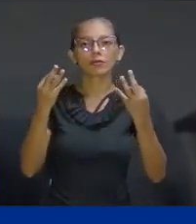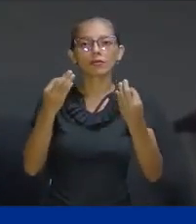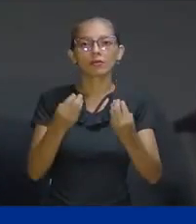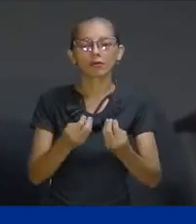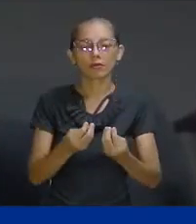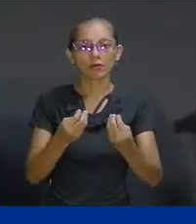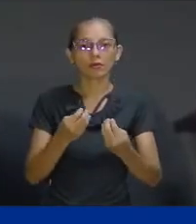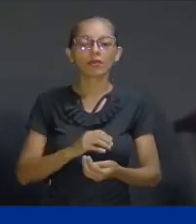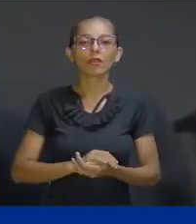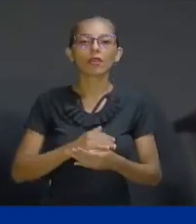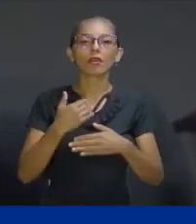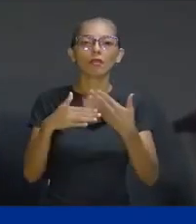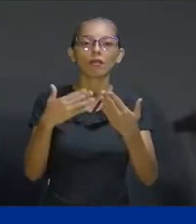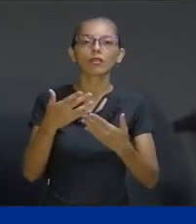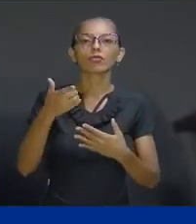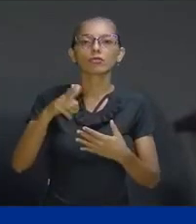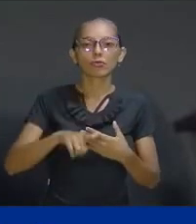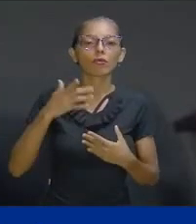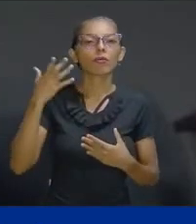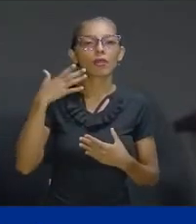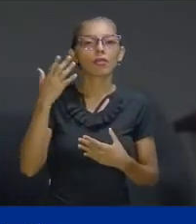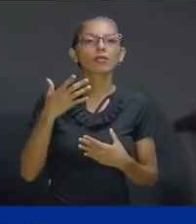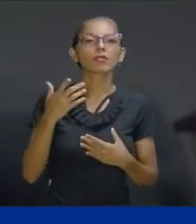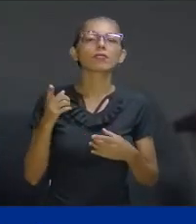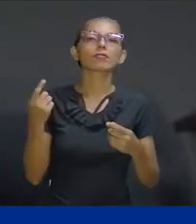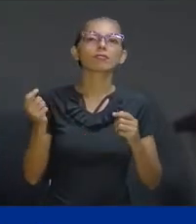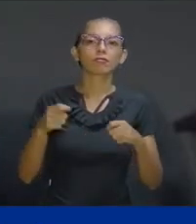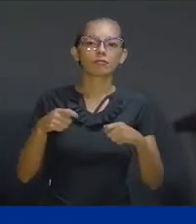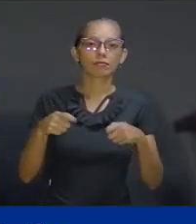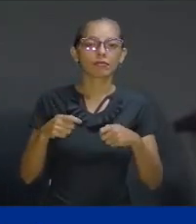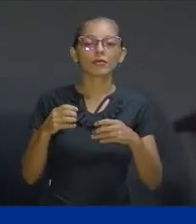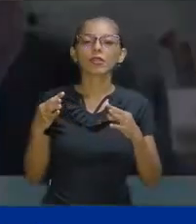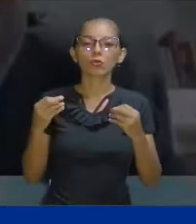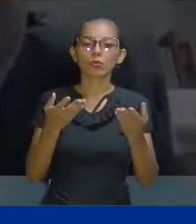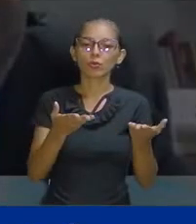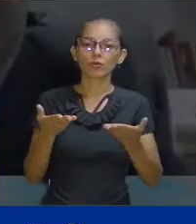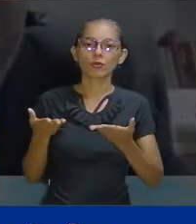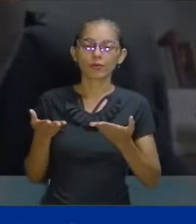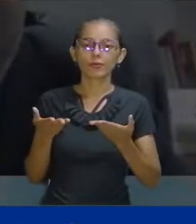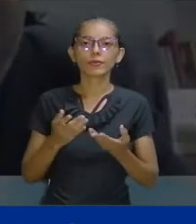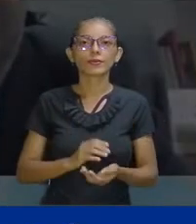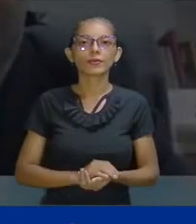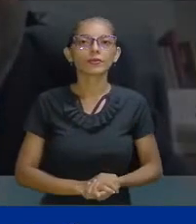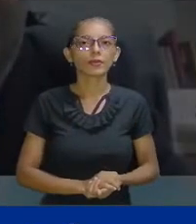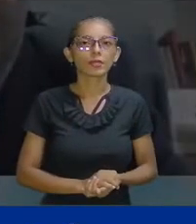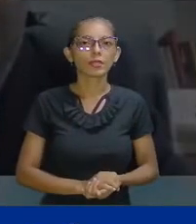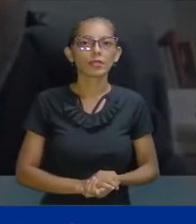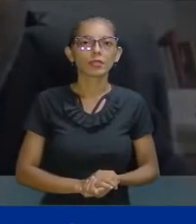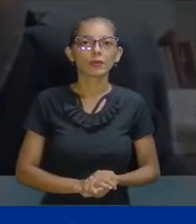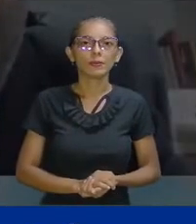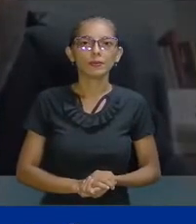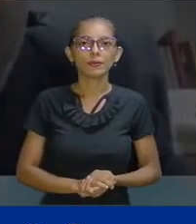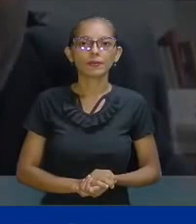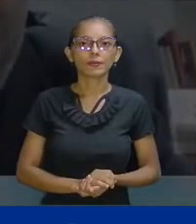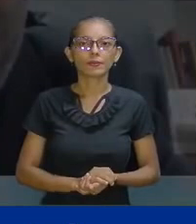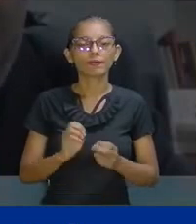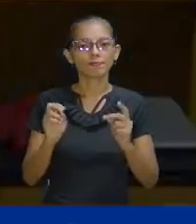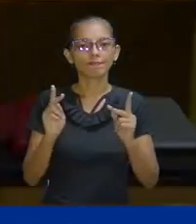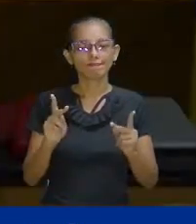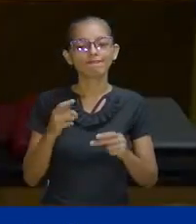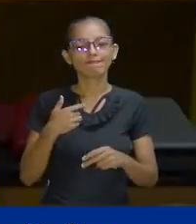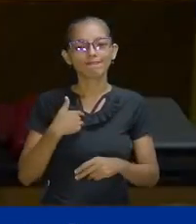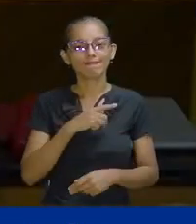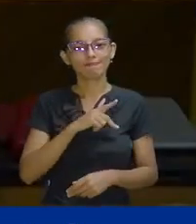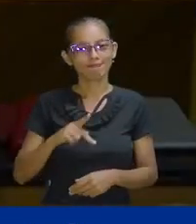novos eventos com essa temática. É isso, então estão todos convidados, senhor presidente. Perfeito, doutor Paulo. Então estarei presente